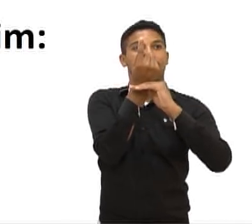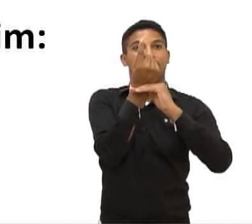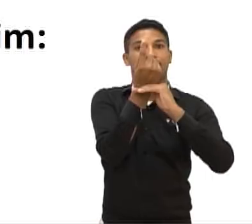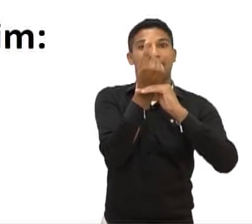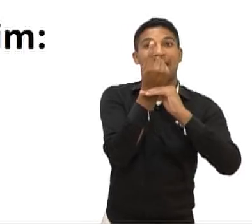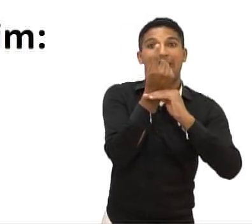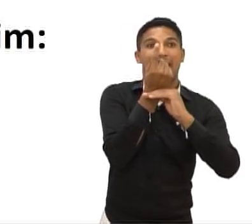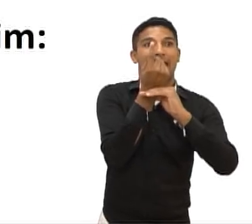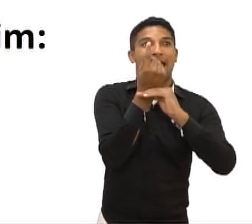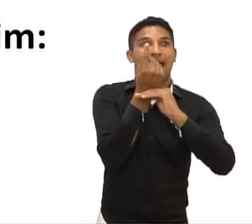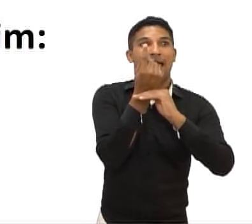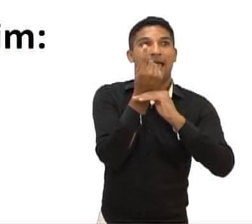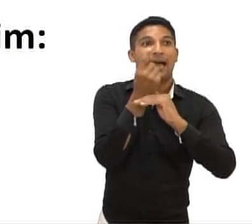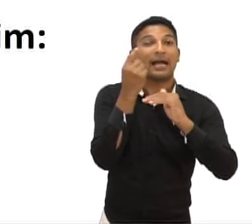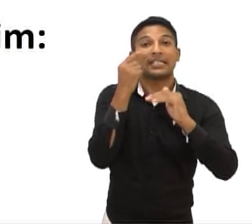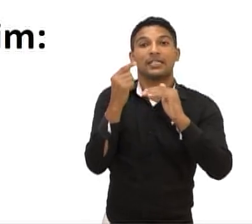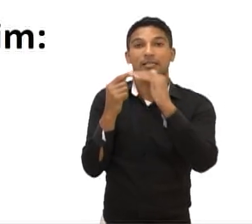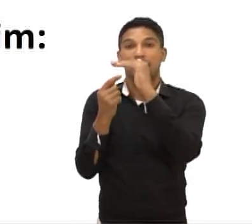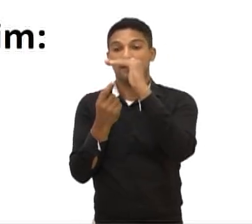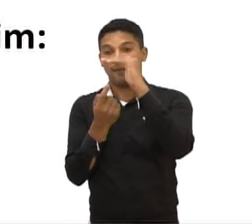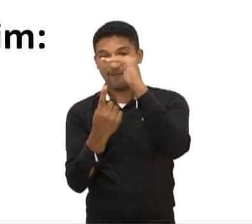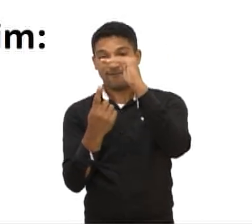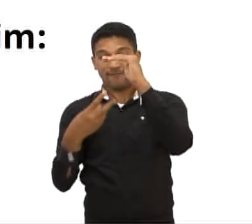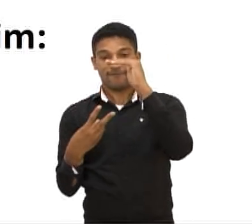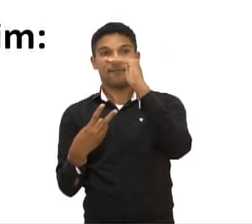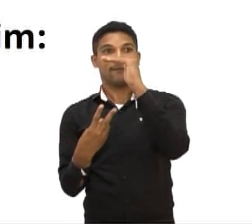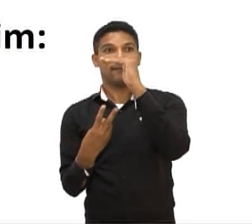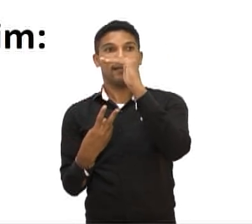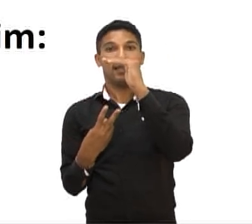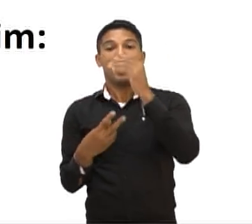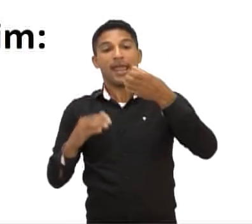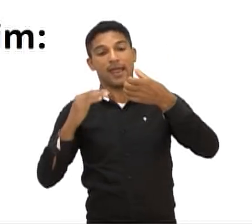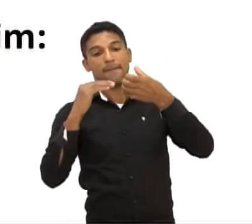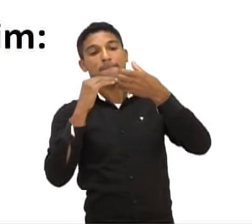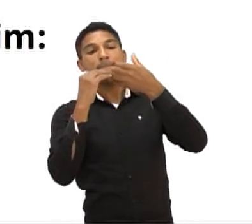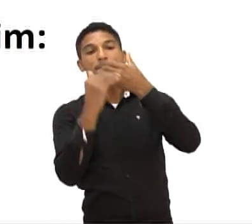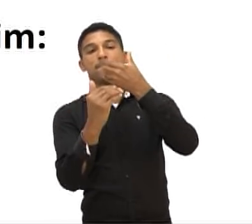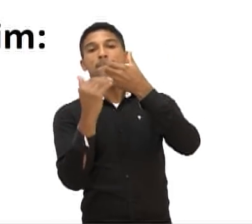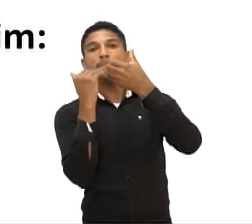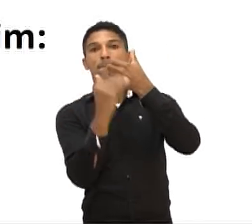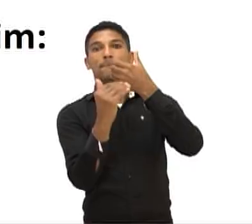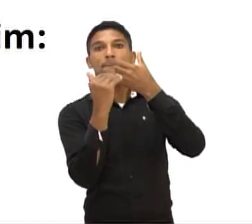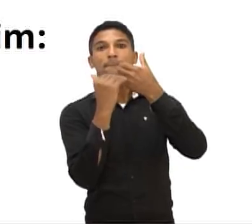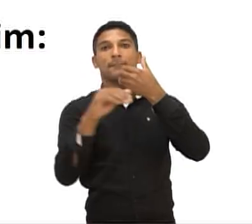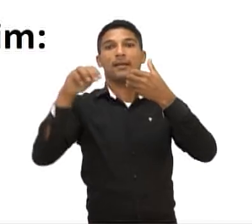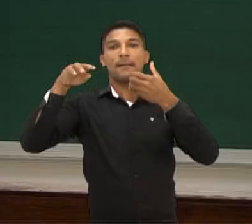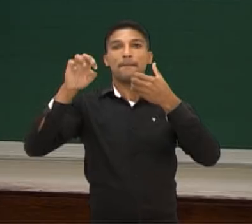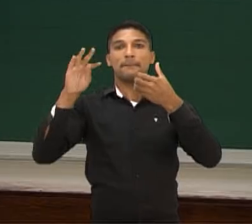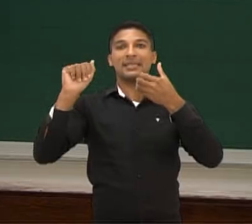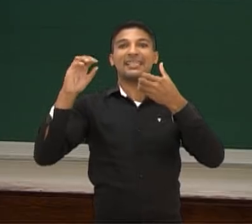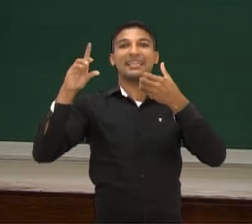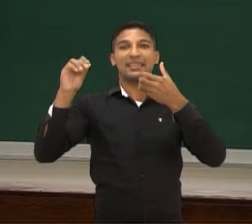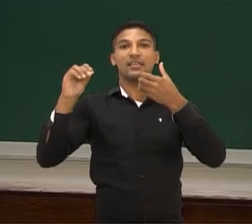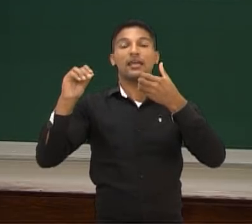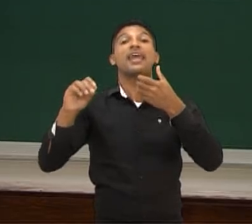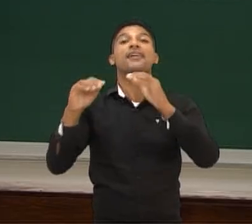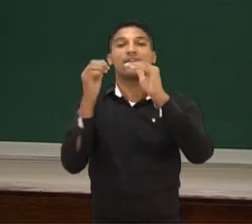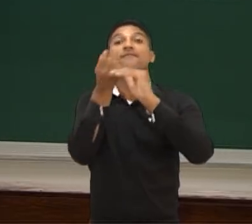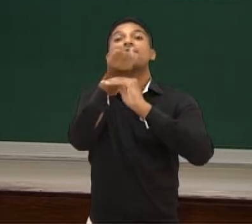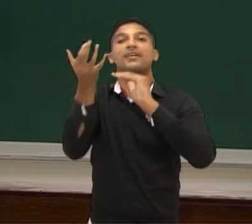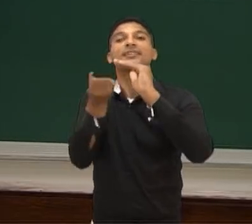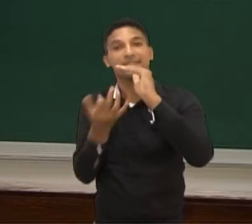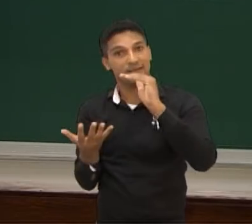O meio, que é a metade do segundo copo, chama-se o quê? A minha parte fracionária, que é menos que 1 copo inteiro,